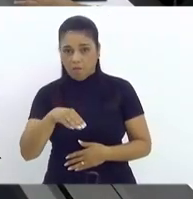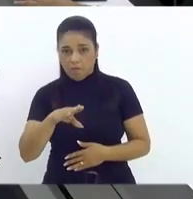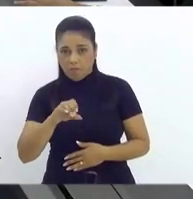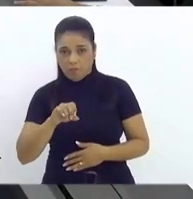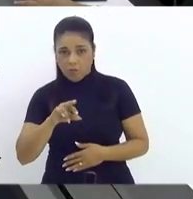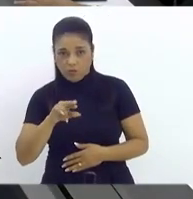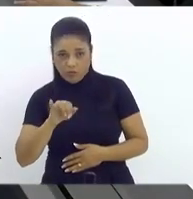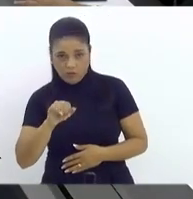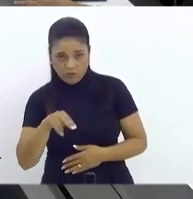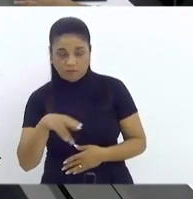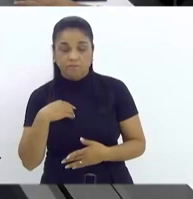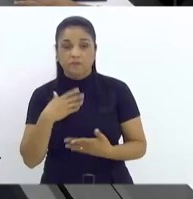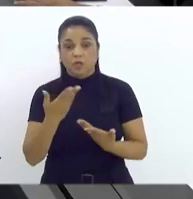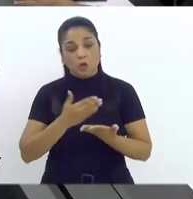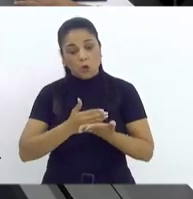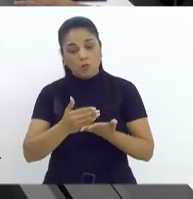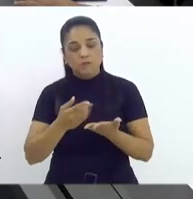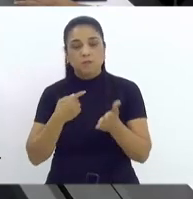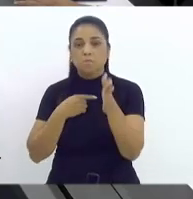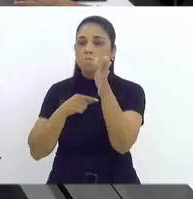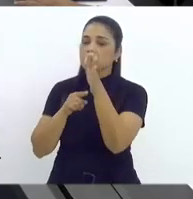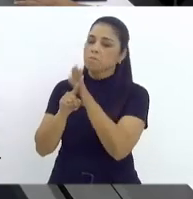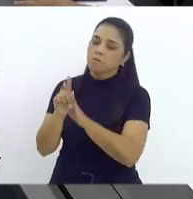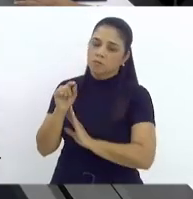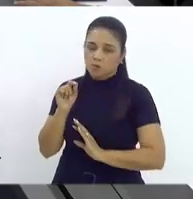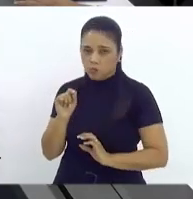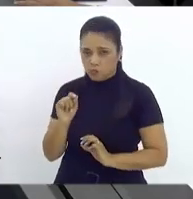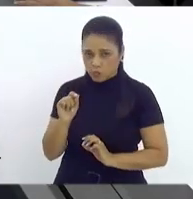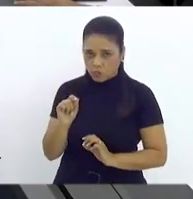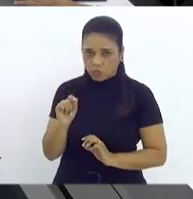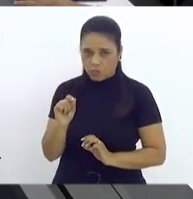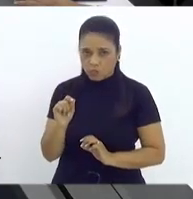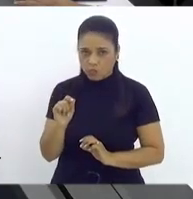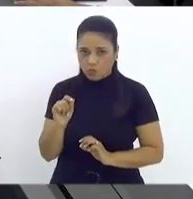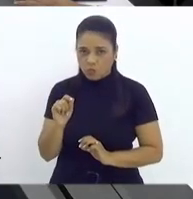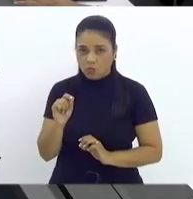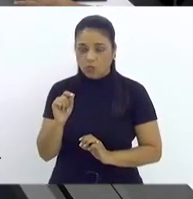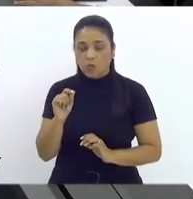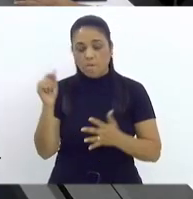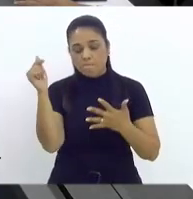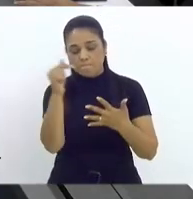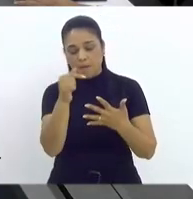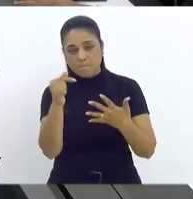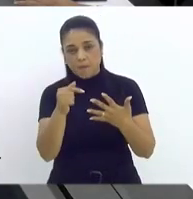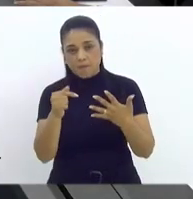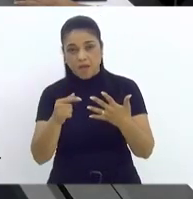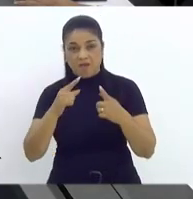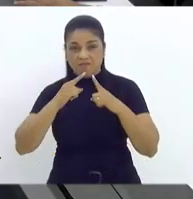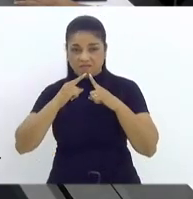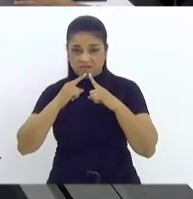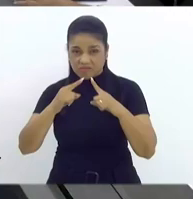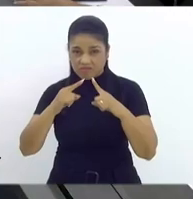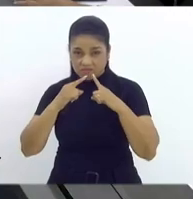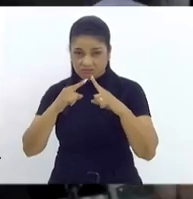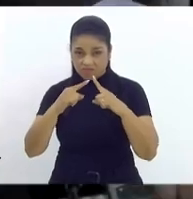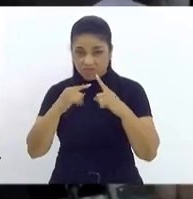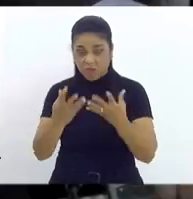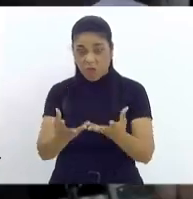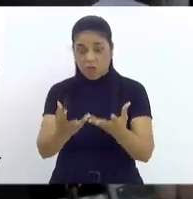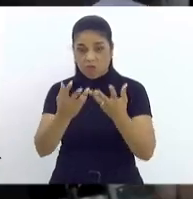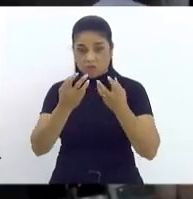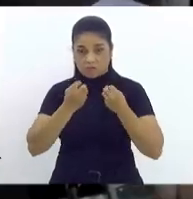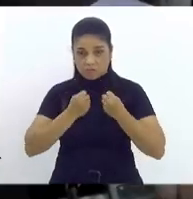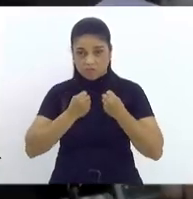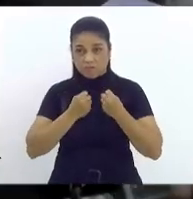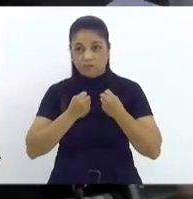Quero começar, presidente, fazendo algumas ponderações sobre denúncias que recebi